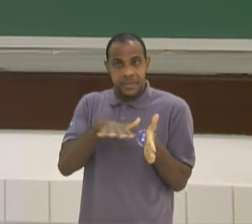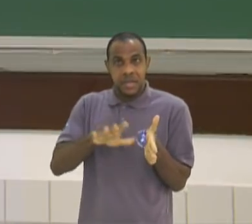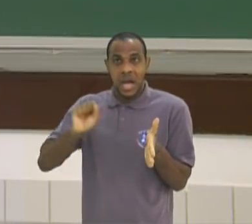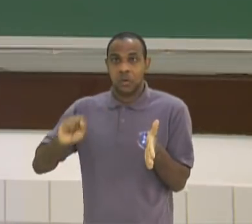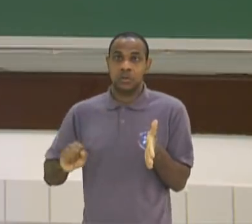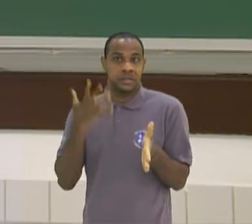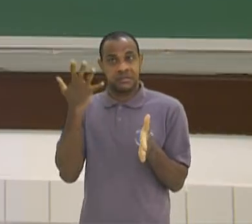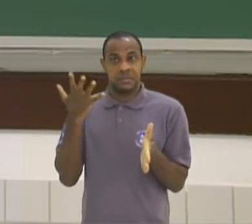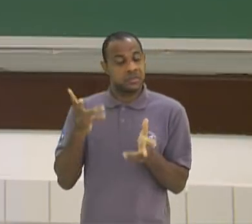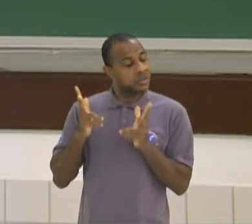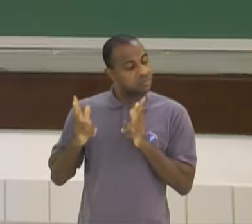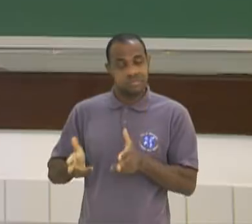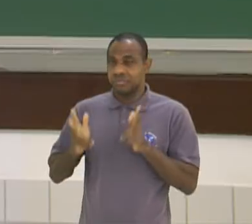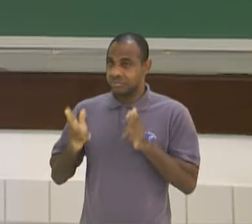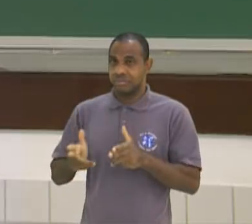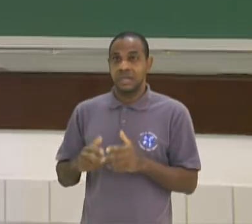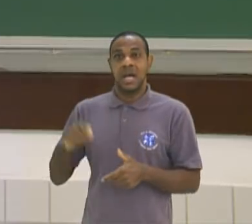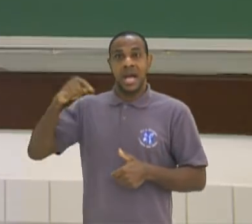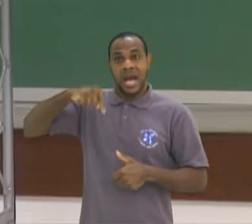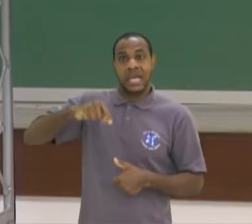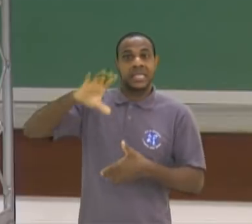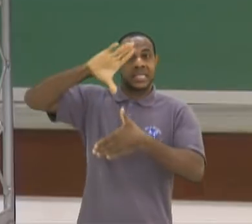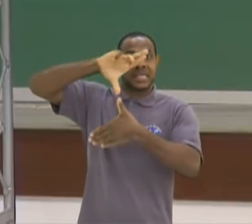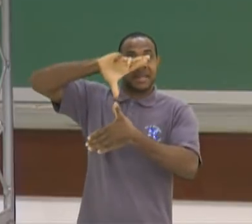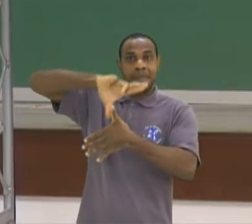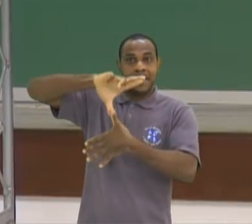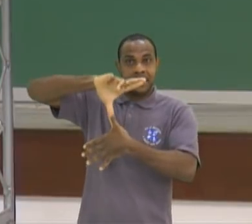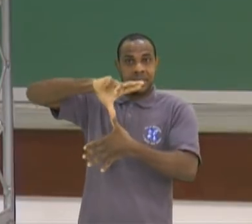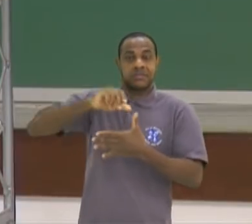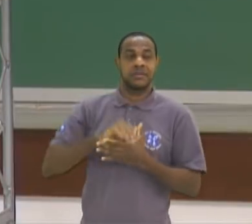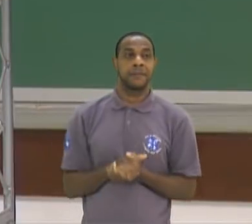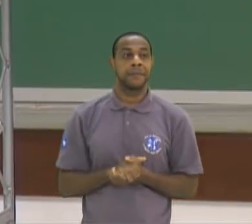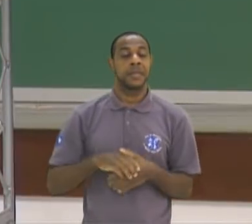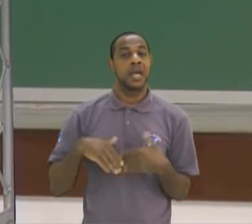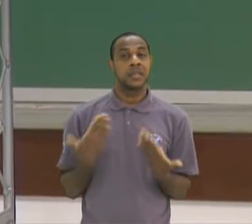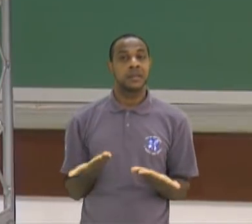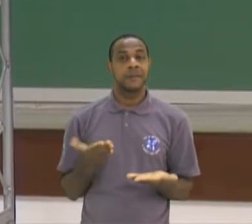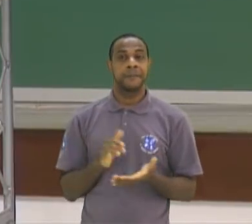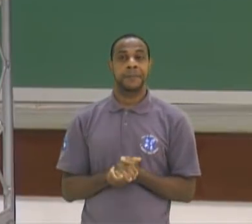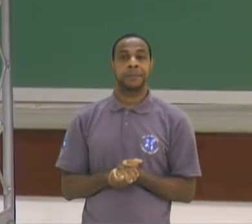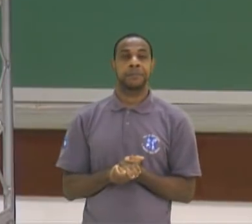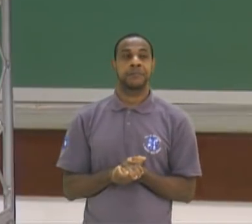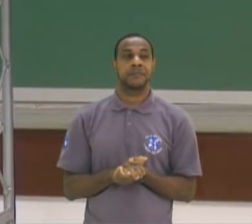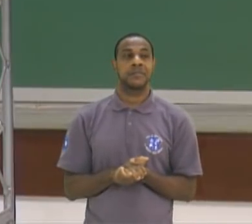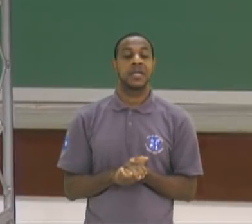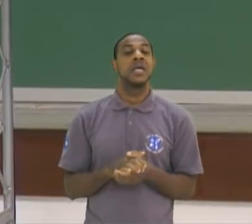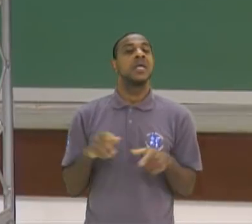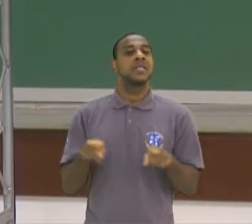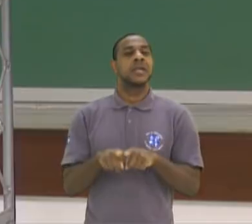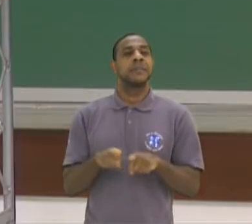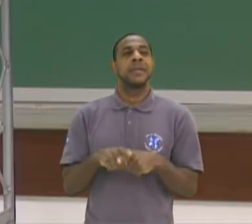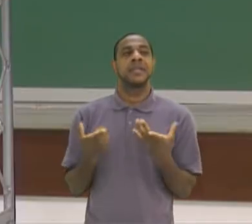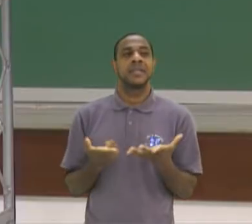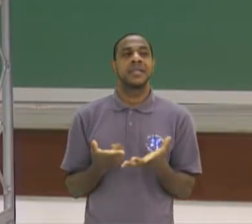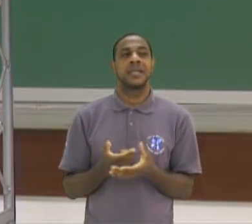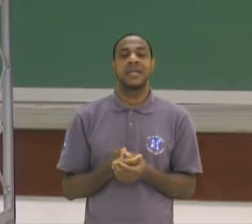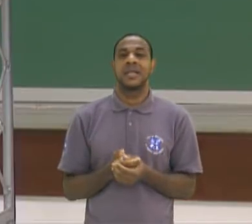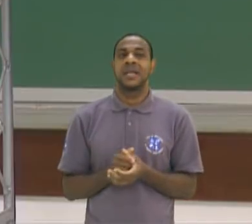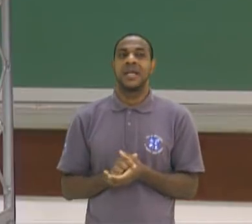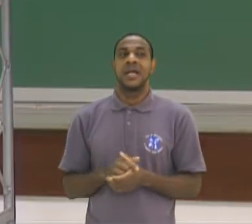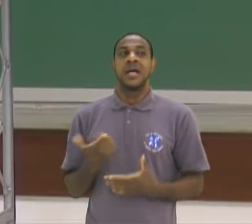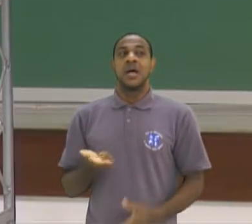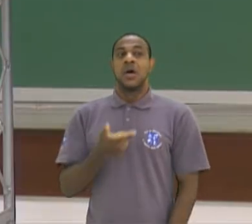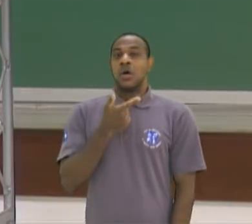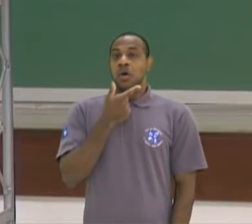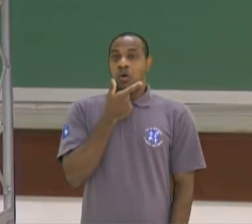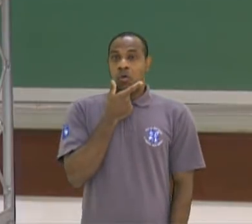acontecimentos muito parecidos na América Latina. E ao tomar essa decisão, o Gonçalves